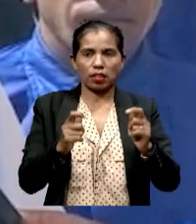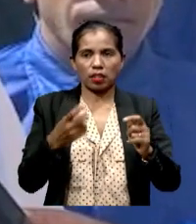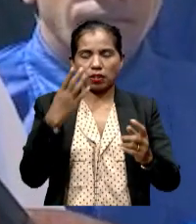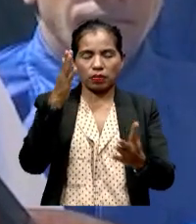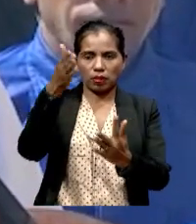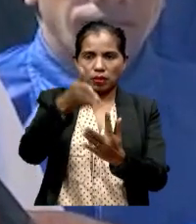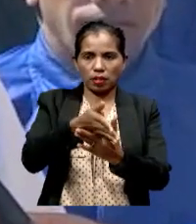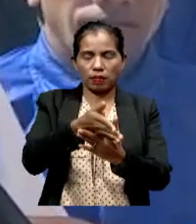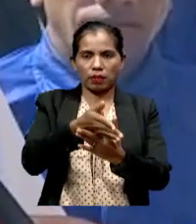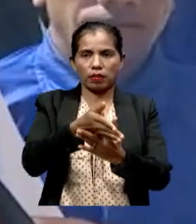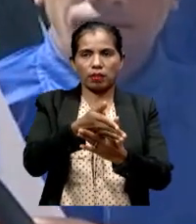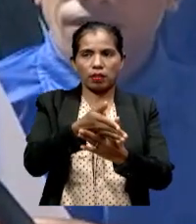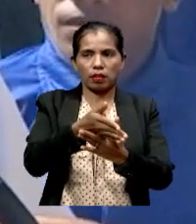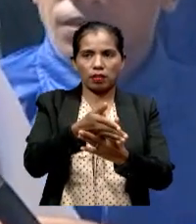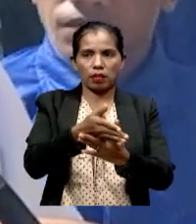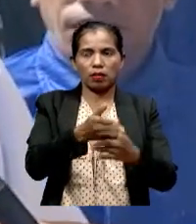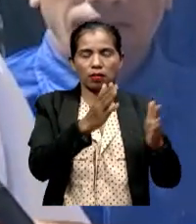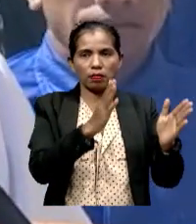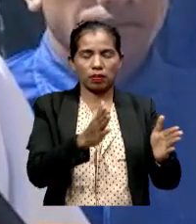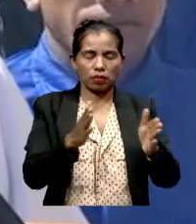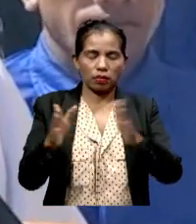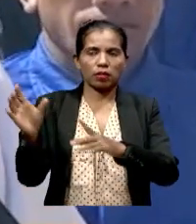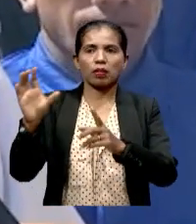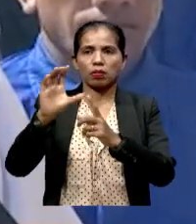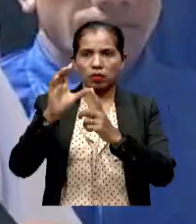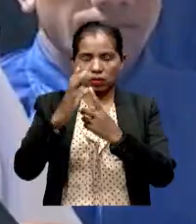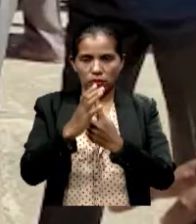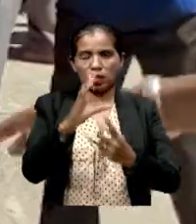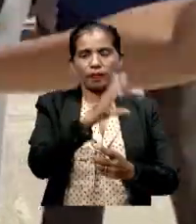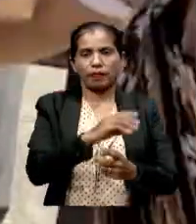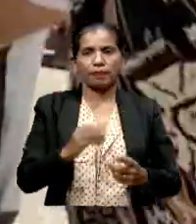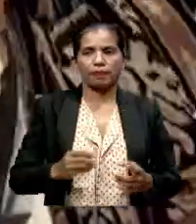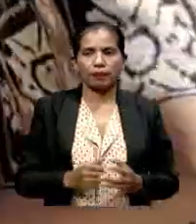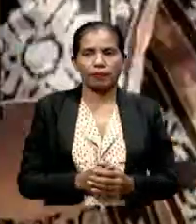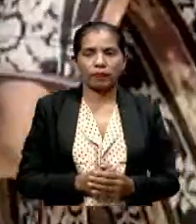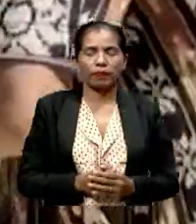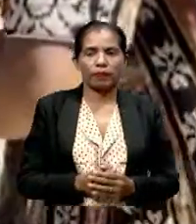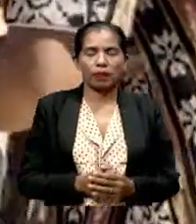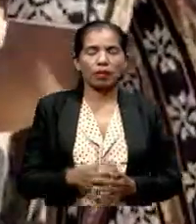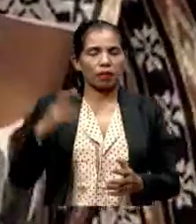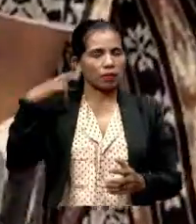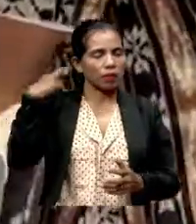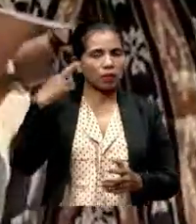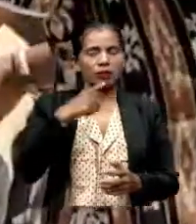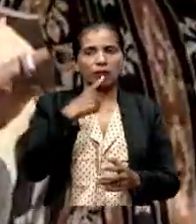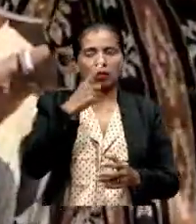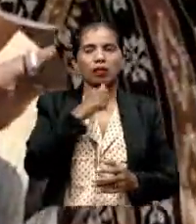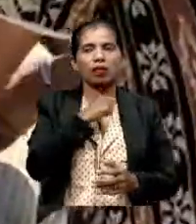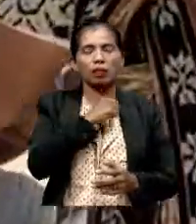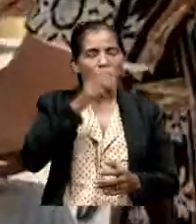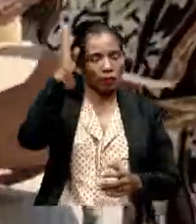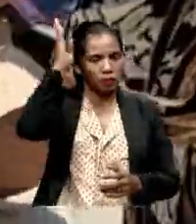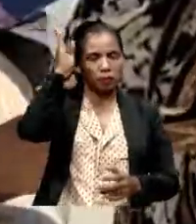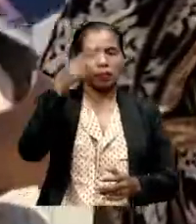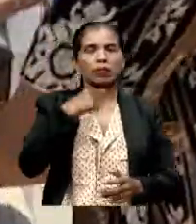iya proses sudah inkulturasau ada hidak. Baradio komendare maloko mobisi arcebispo atau ninia